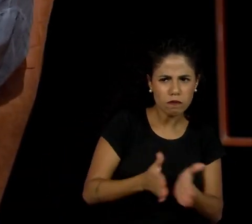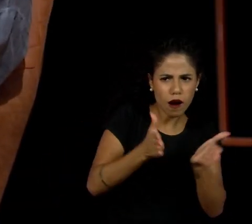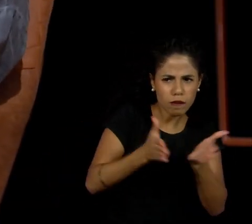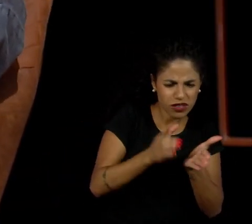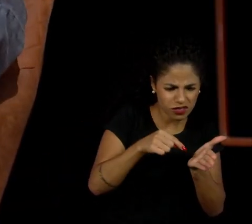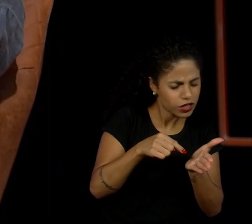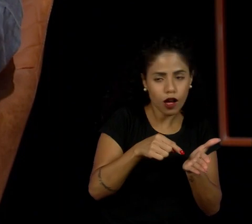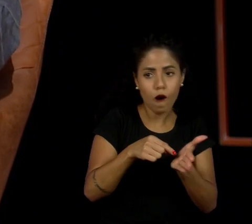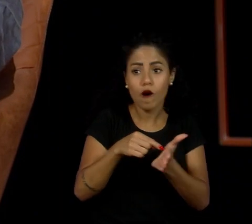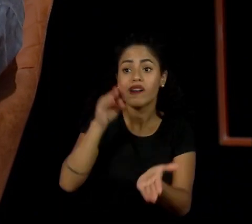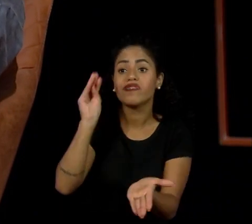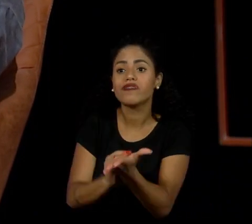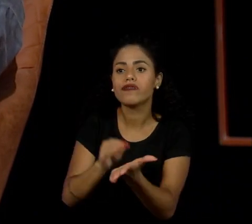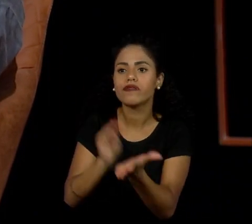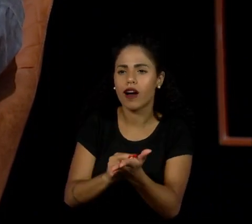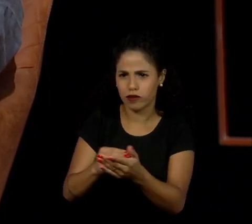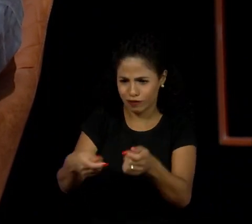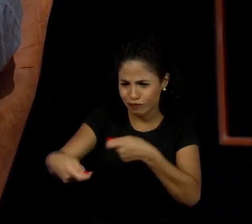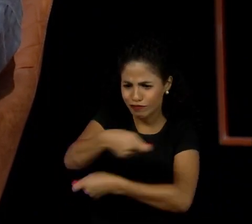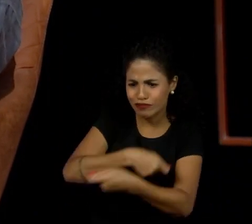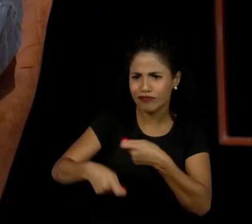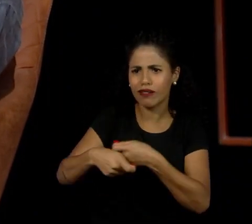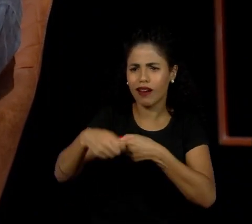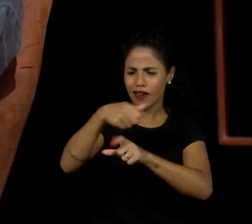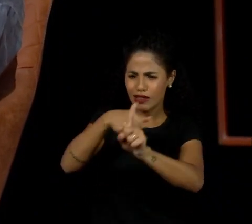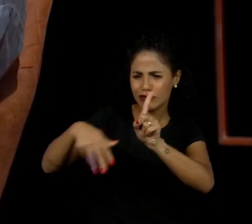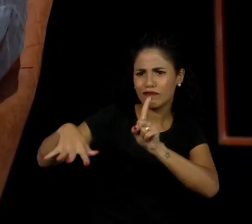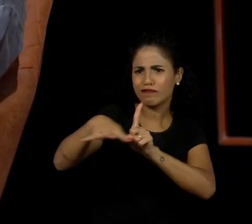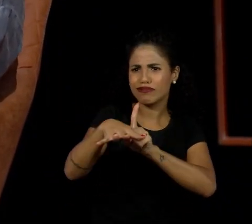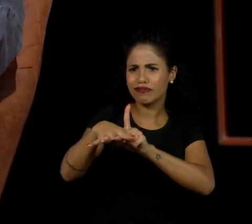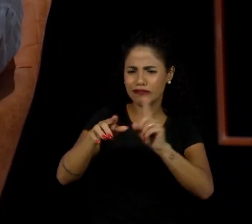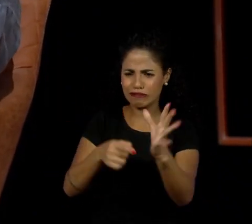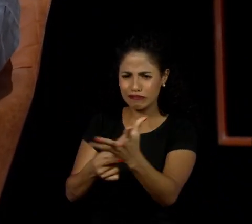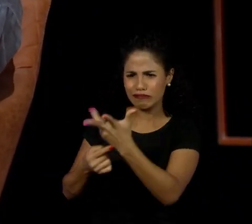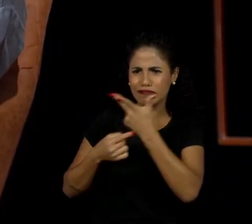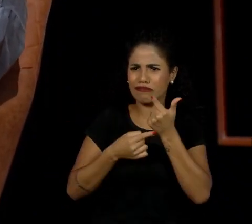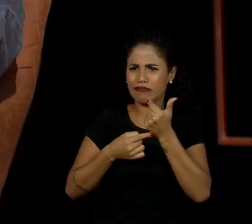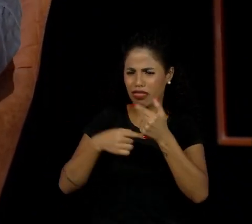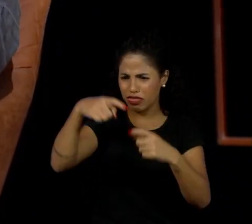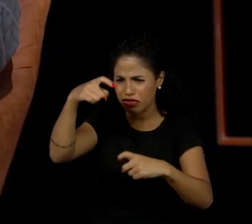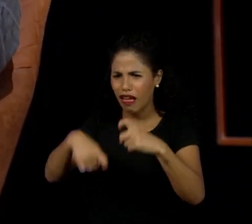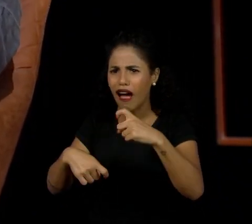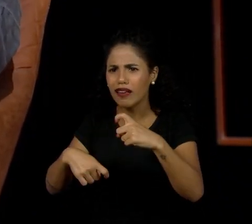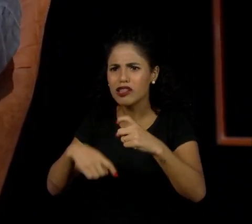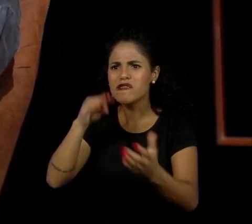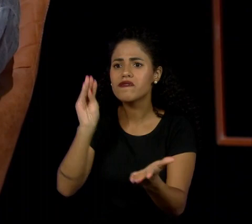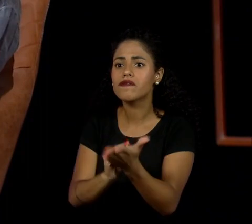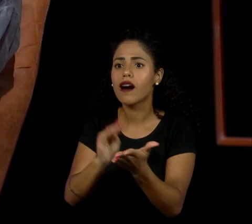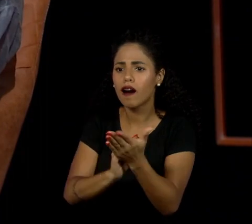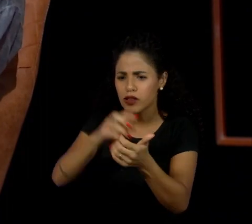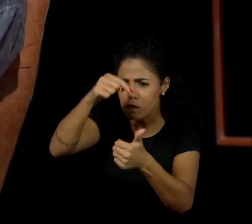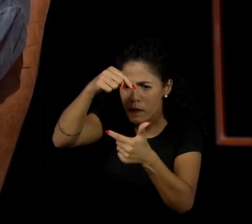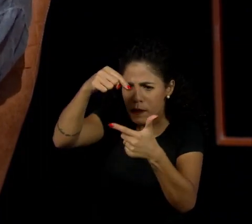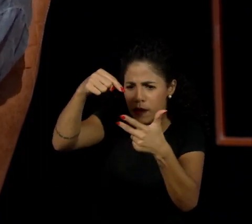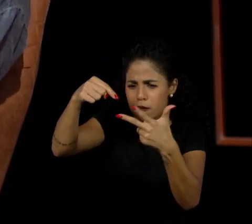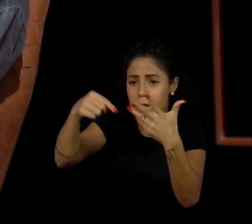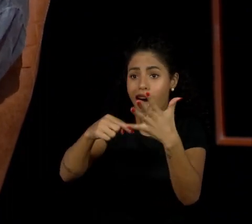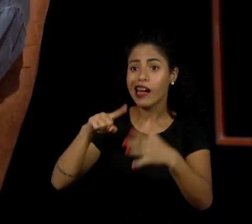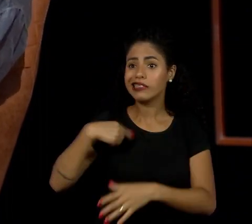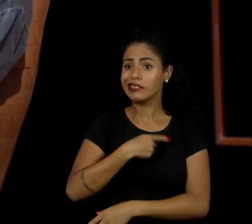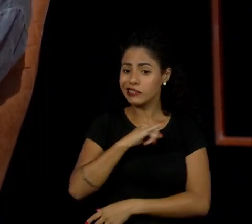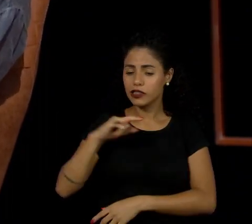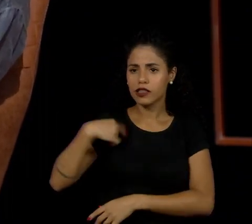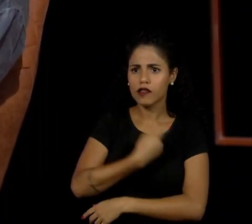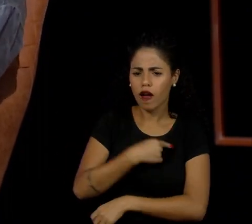politicamente, economicamente, socialmente, artisticamente, sexualmente. E se não fizermos